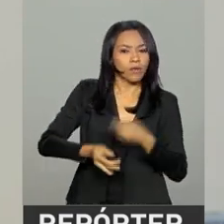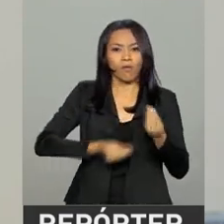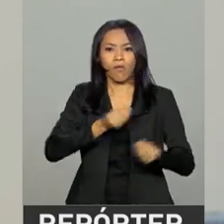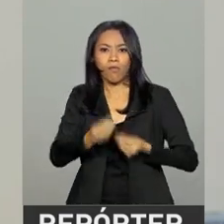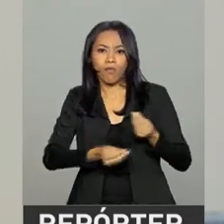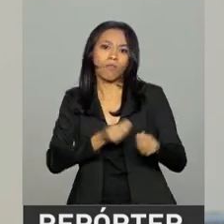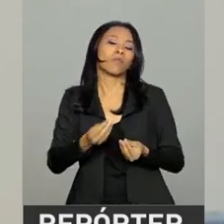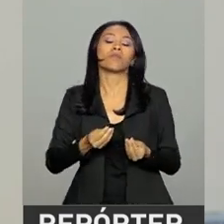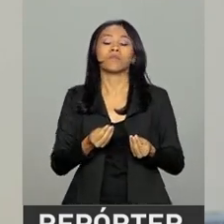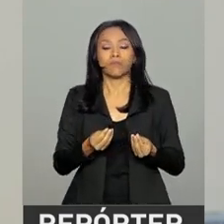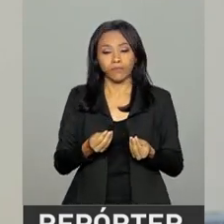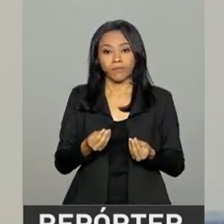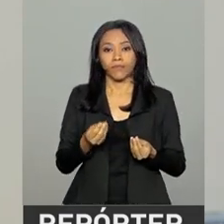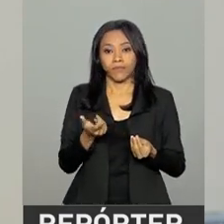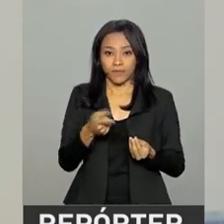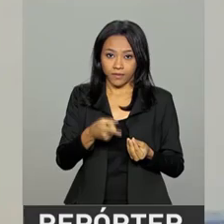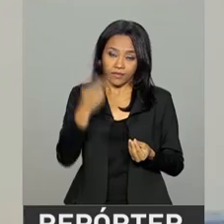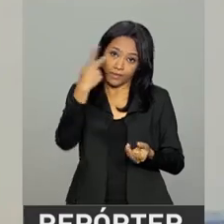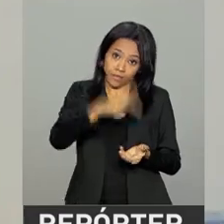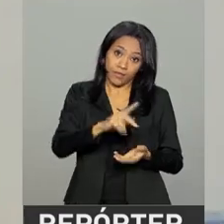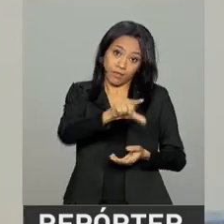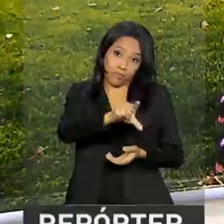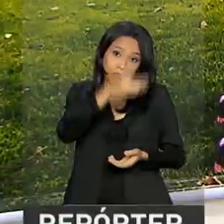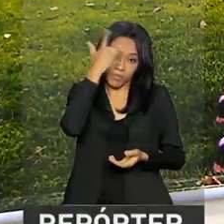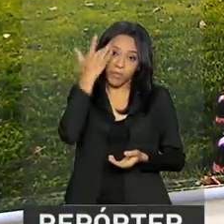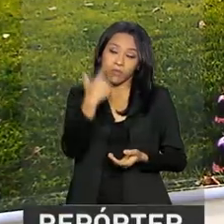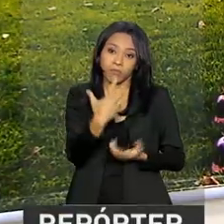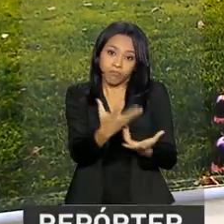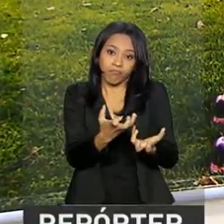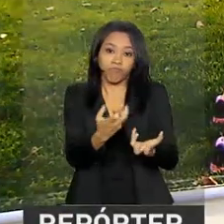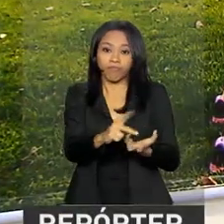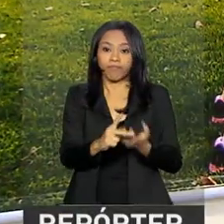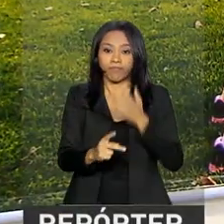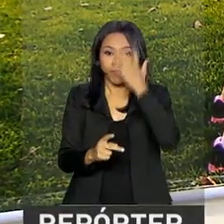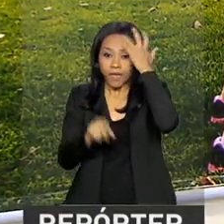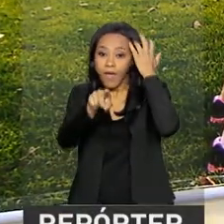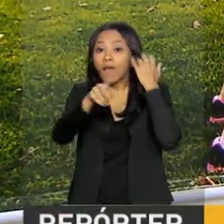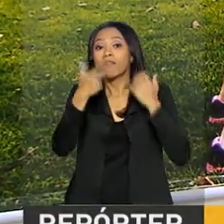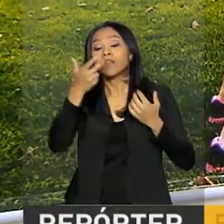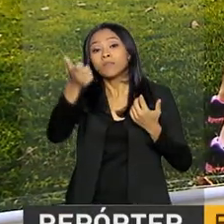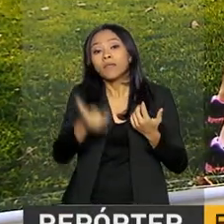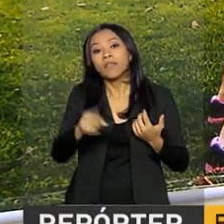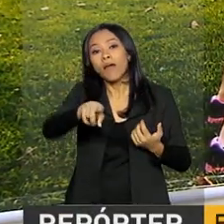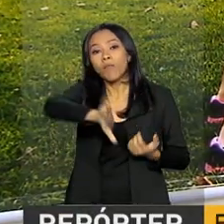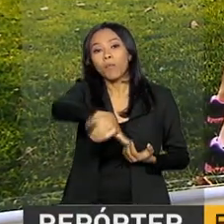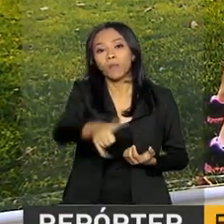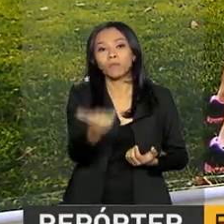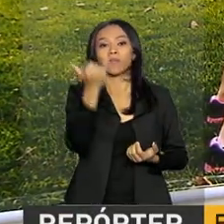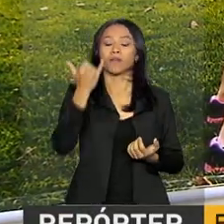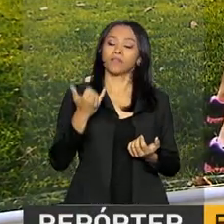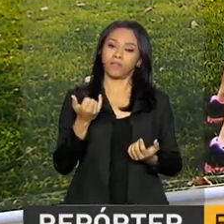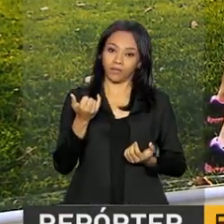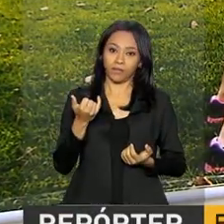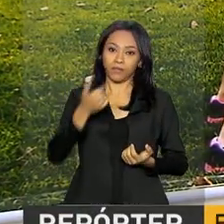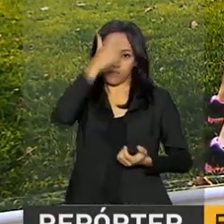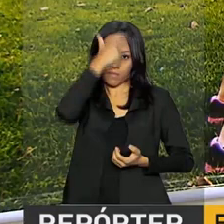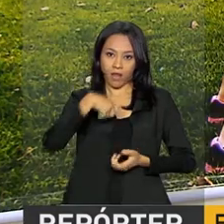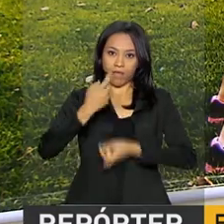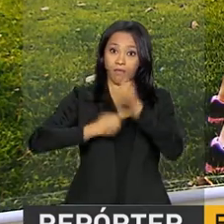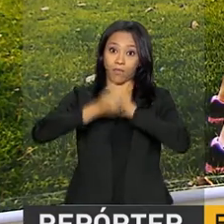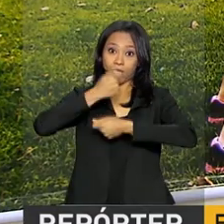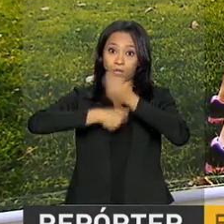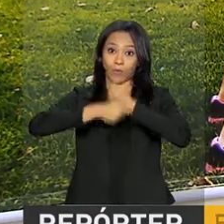psssy for o a opção do do empreendedor estava sendo uma oportunidade para os empreendedores é e o